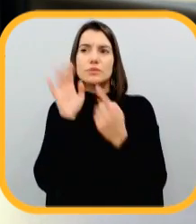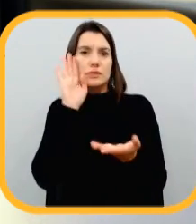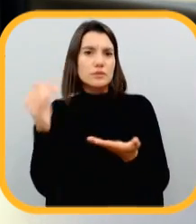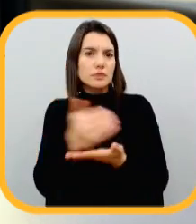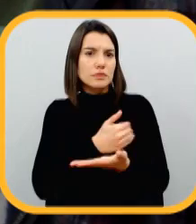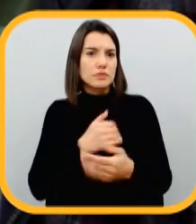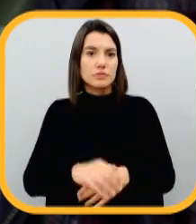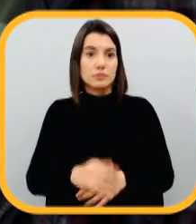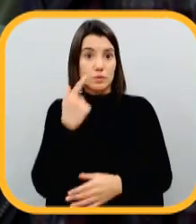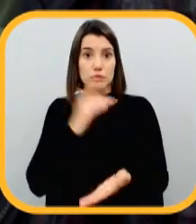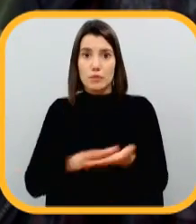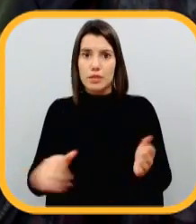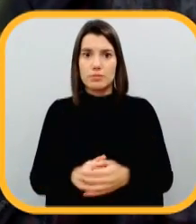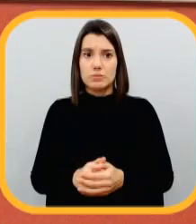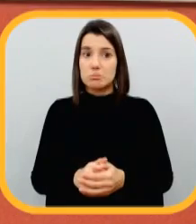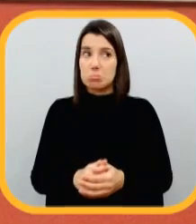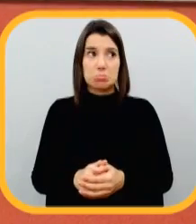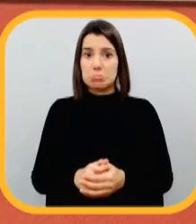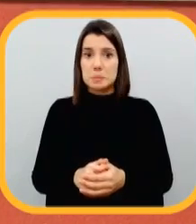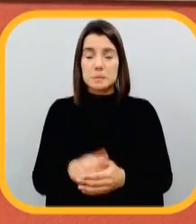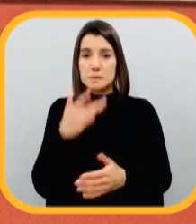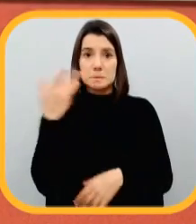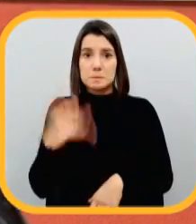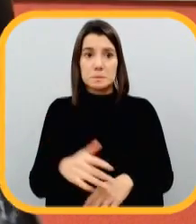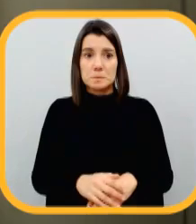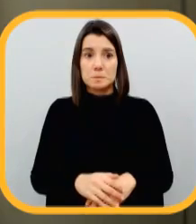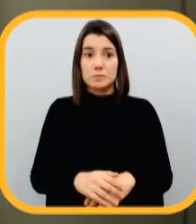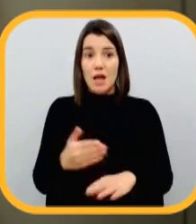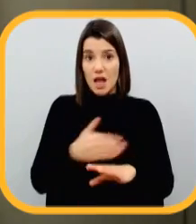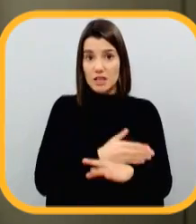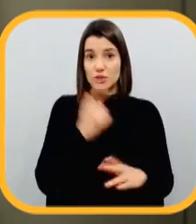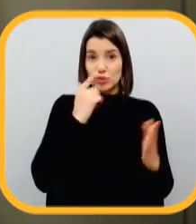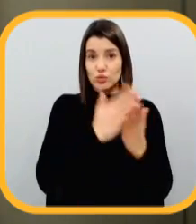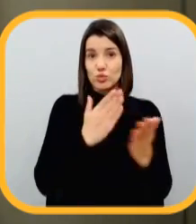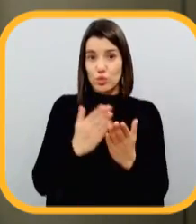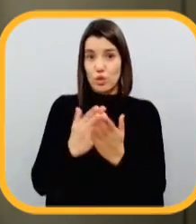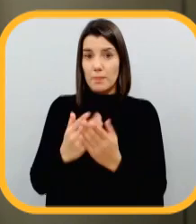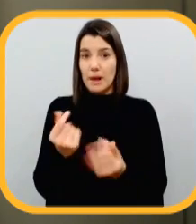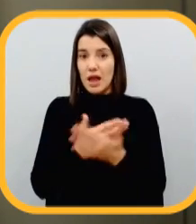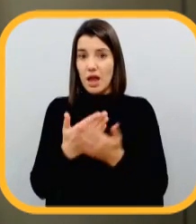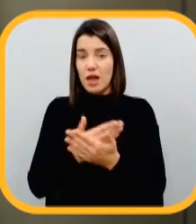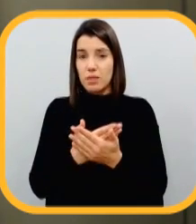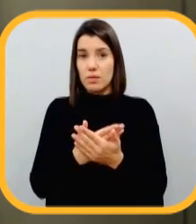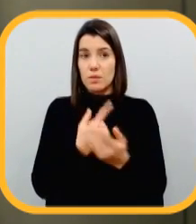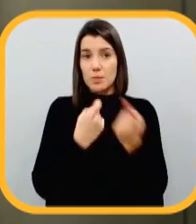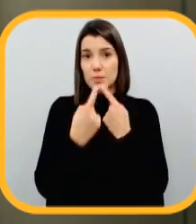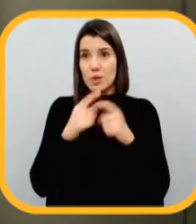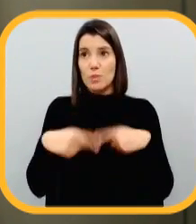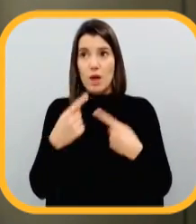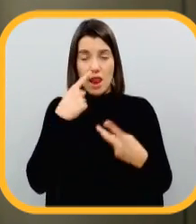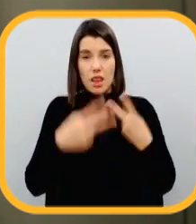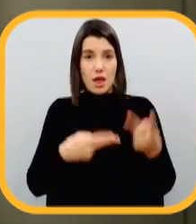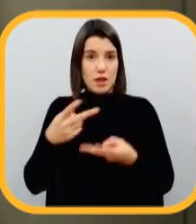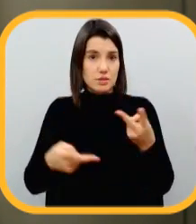uma sondagem? Não conheço nenhuma. Não, desconheço. Primeiro faz o estudo de mercado, depois faz